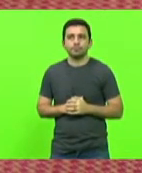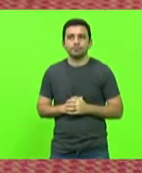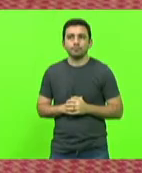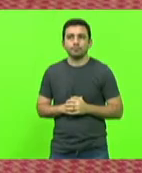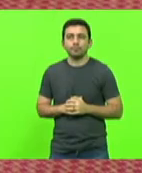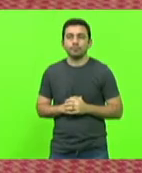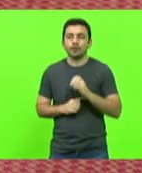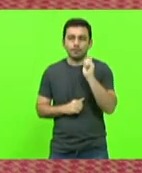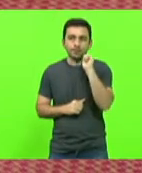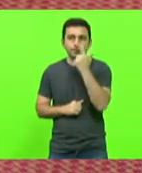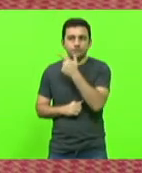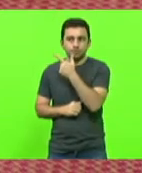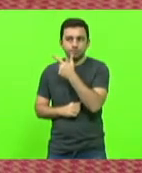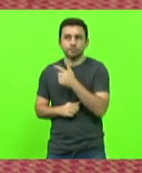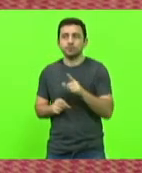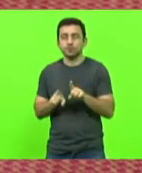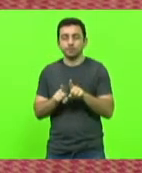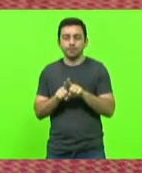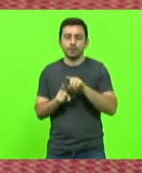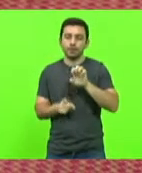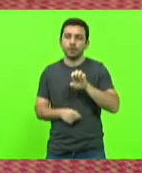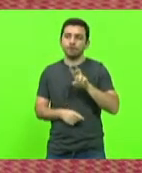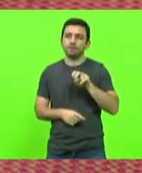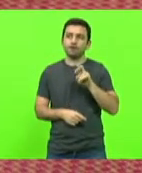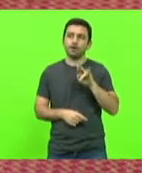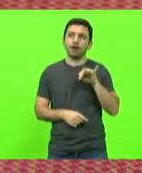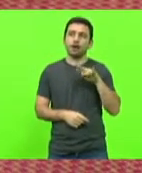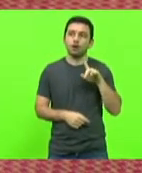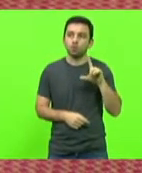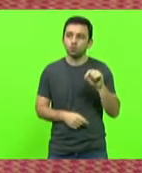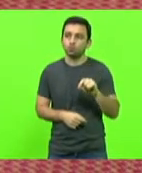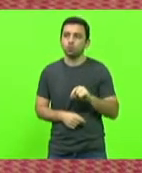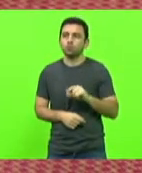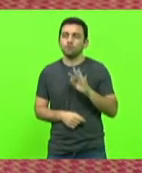de Abelardo Luz, e o Everaldo Prego, Fabrício